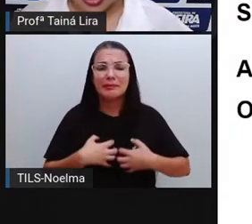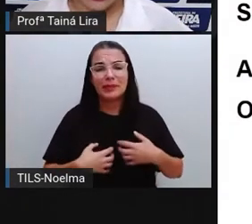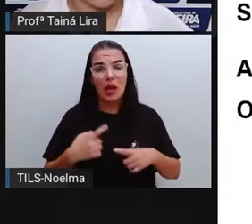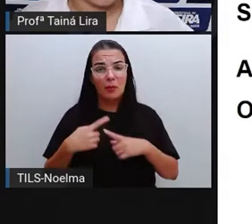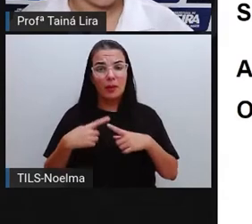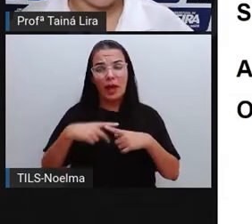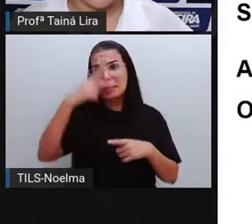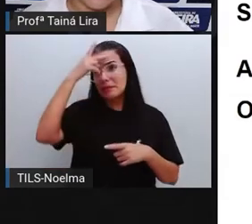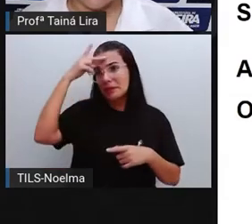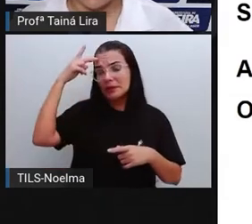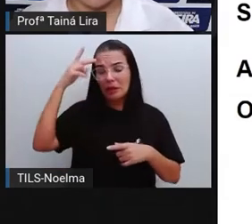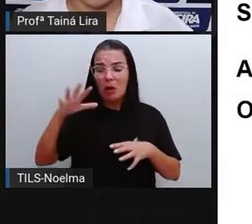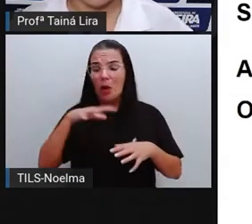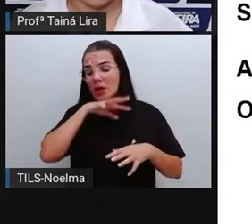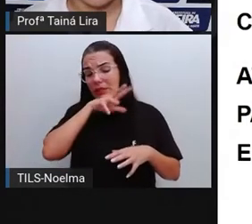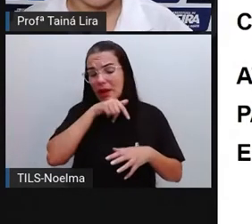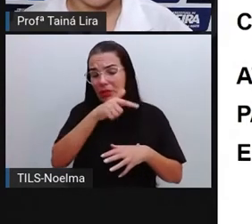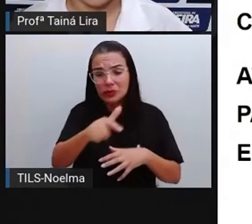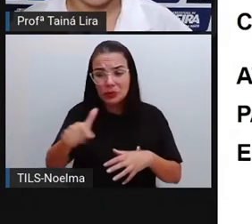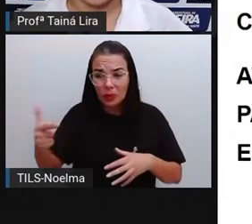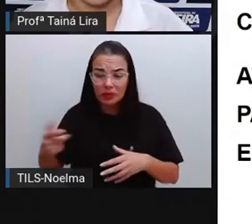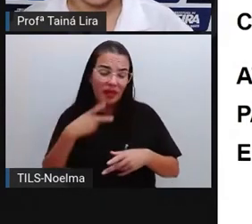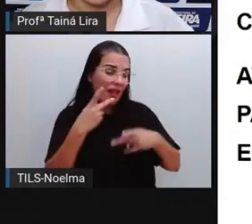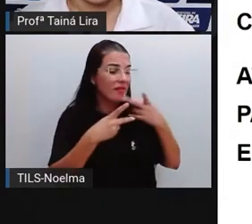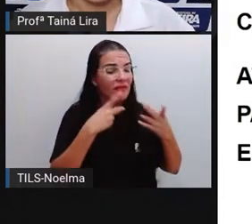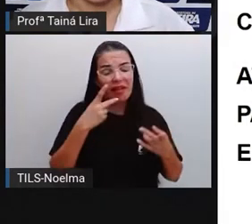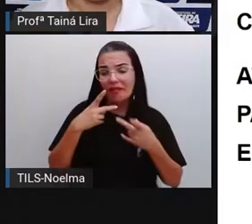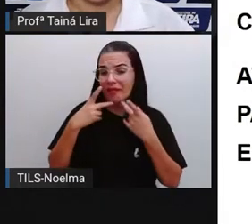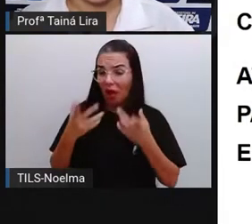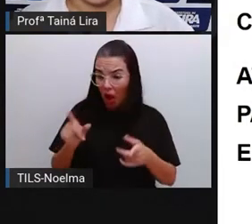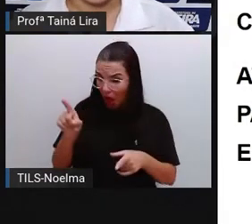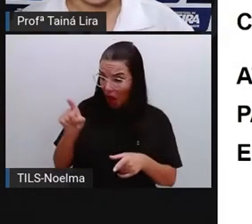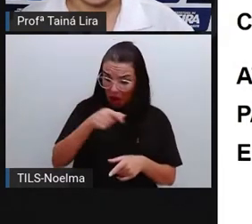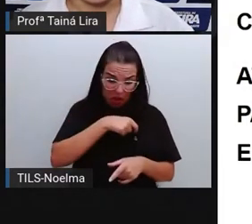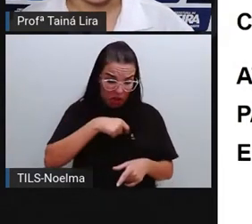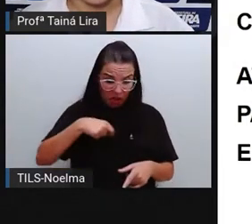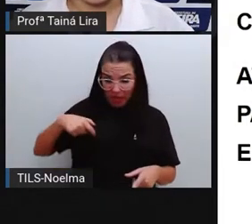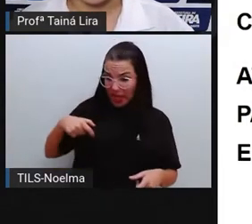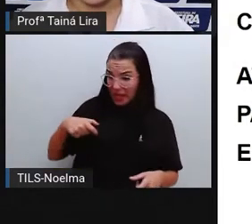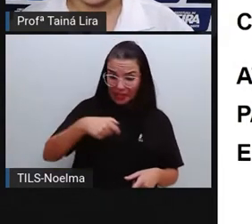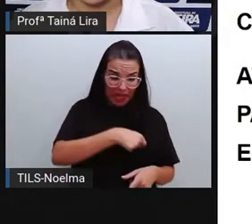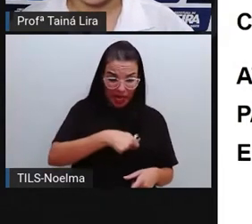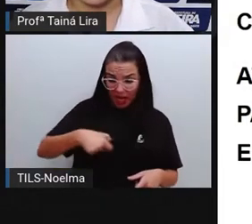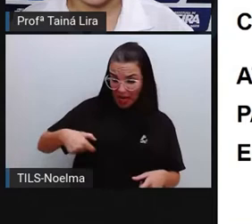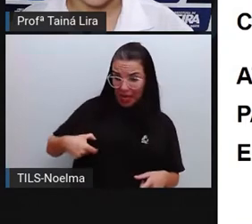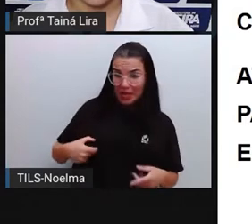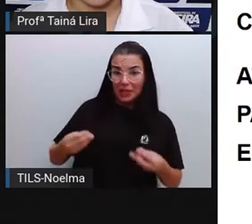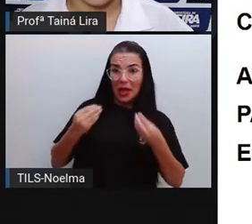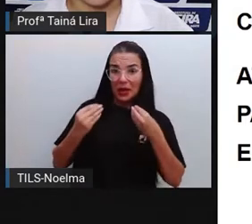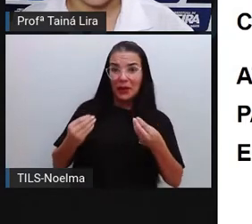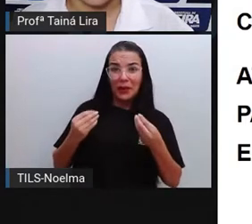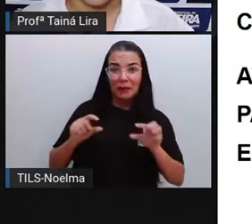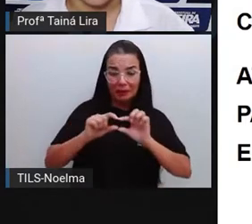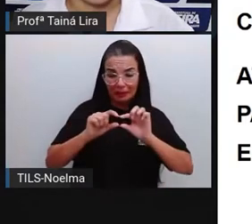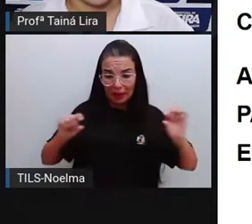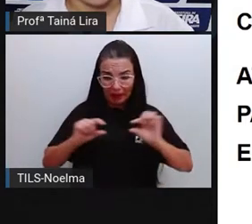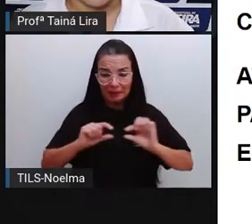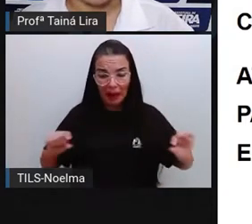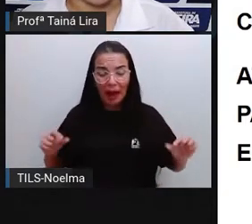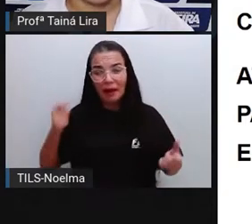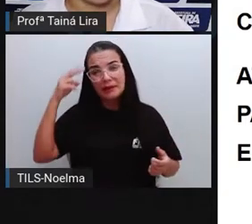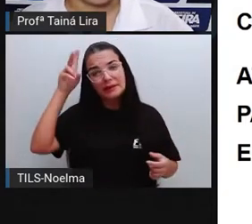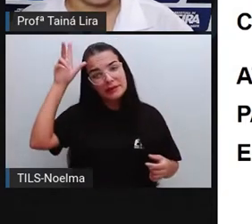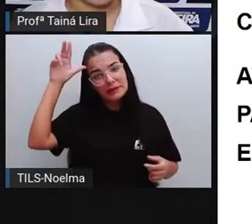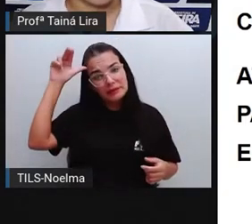passava, todo mundo comentava: lá vai ela, a zebra de listras deitadas. A